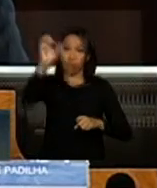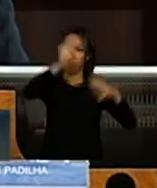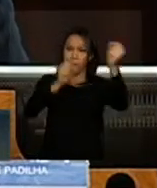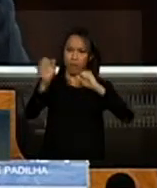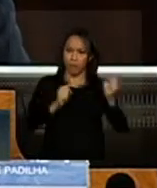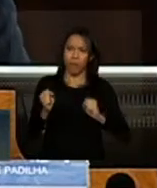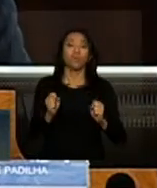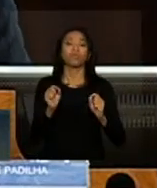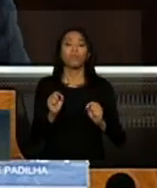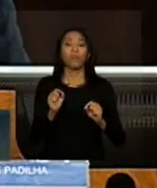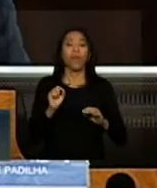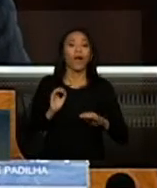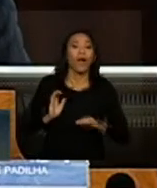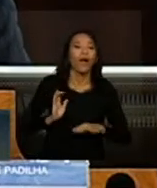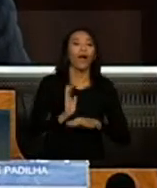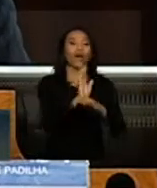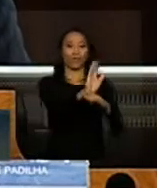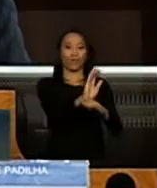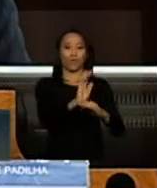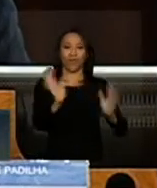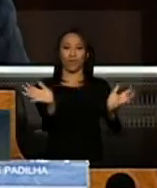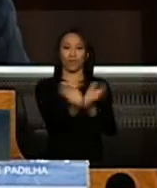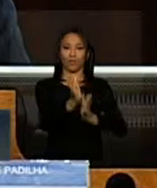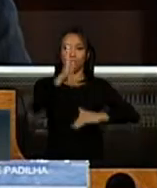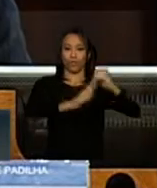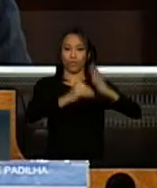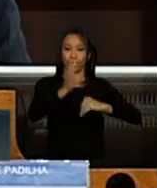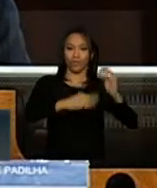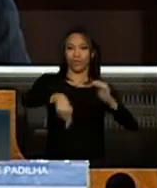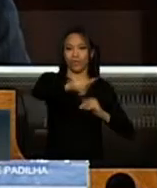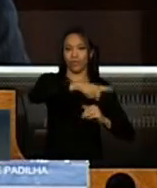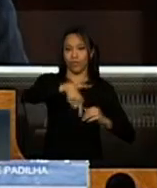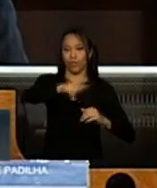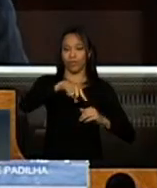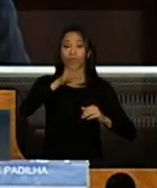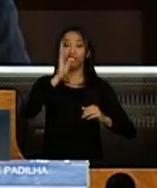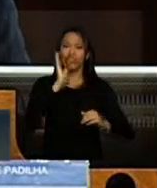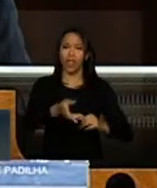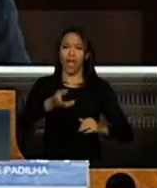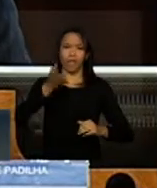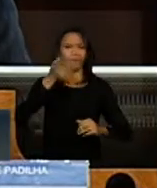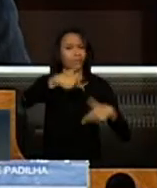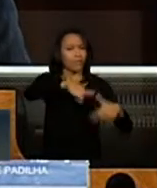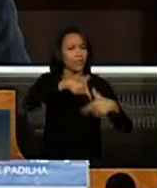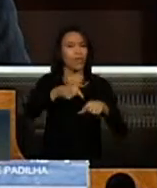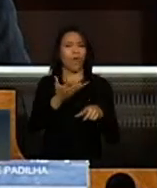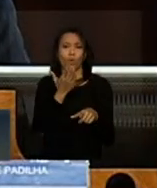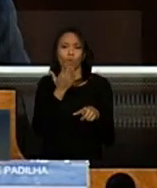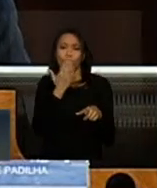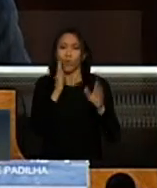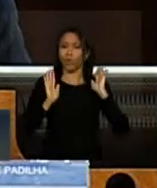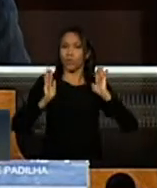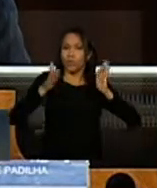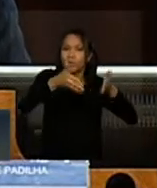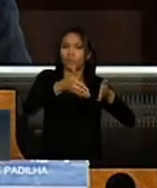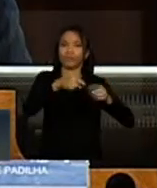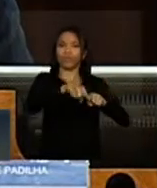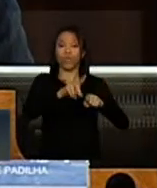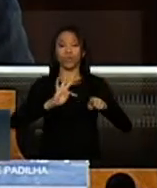suprir as equipes de atenção básica na saúde indígena. Nós vamos completar todas. Todas terão